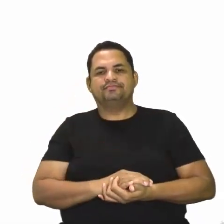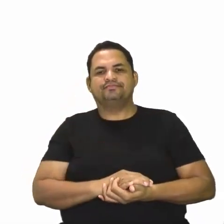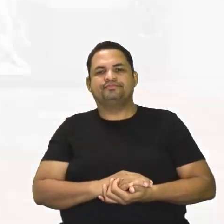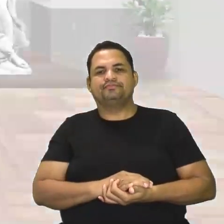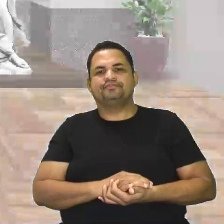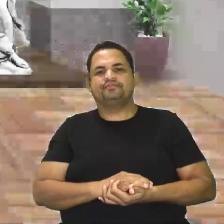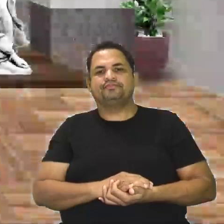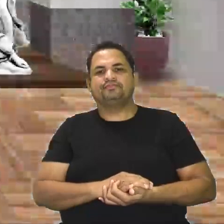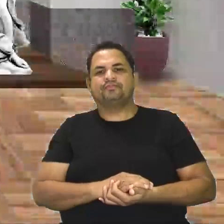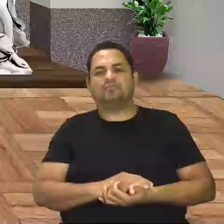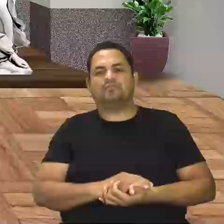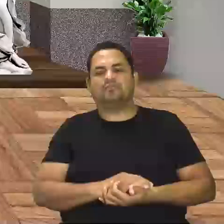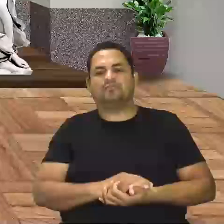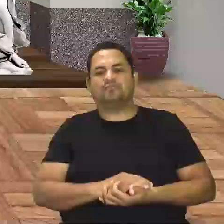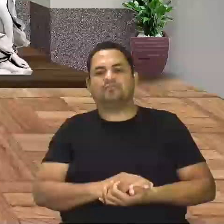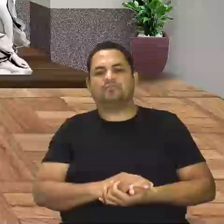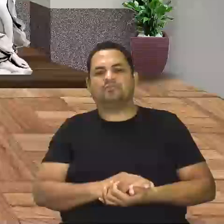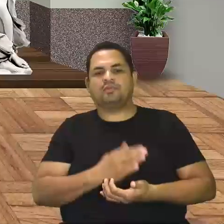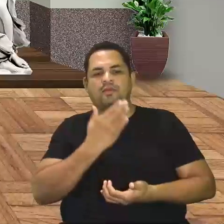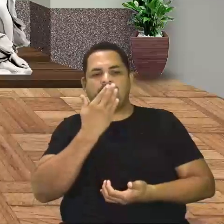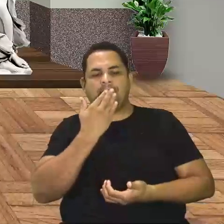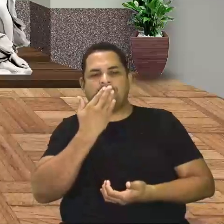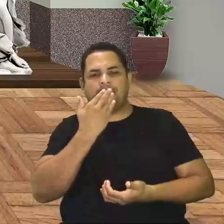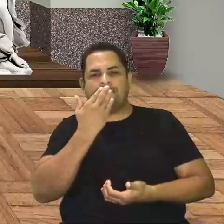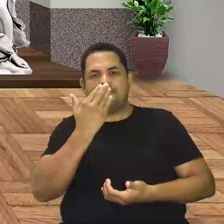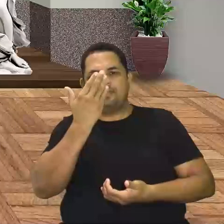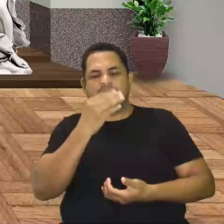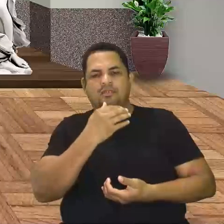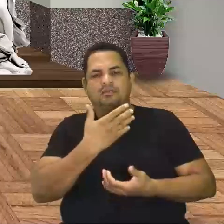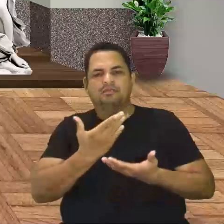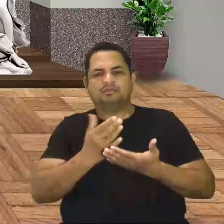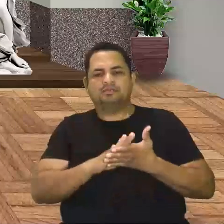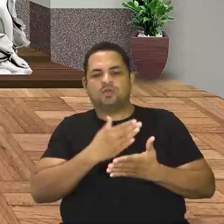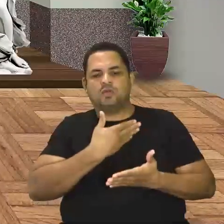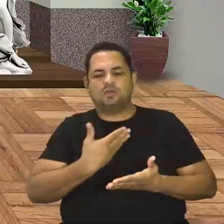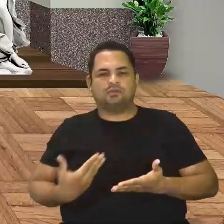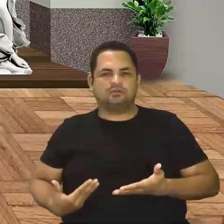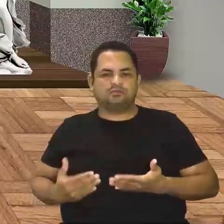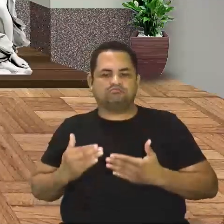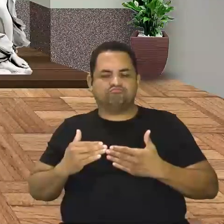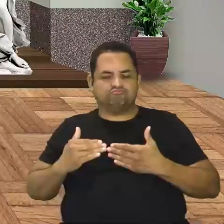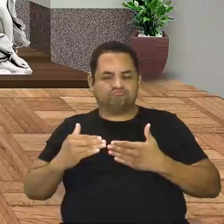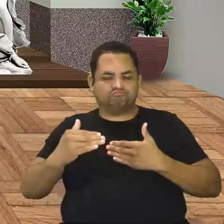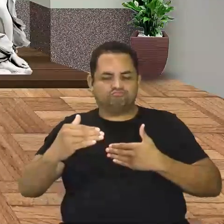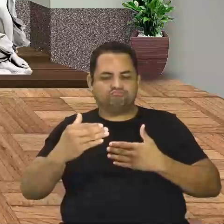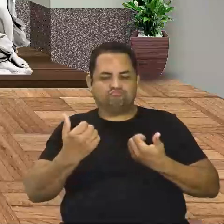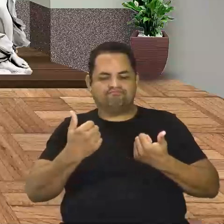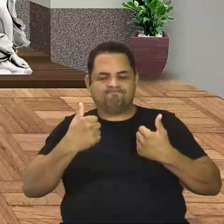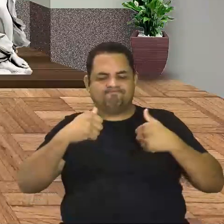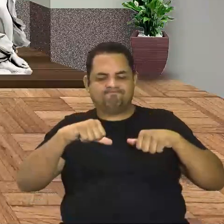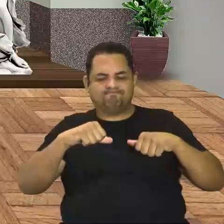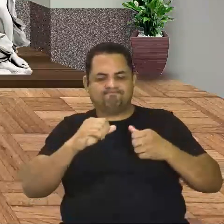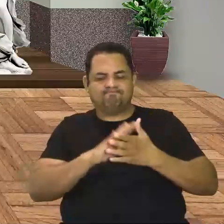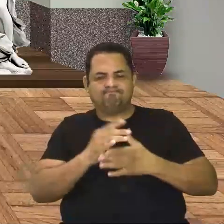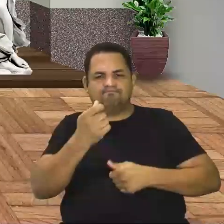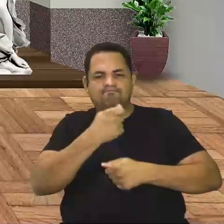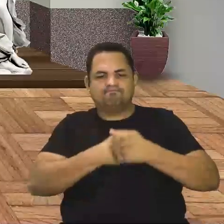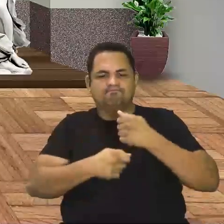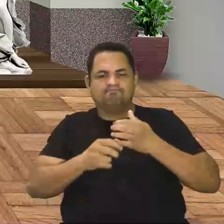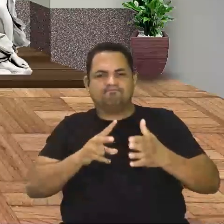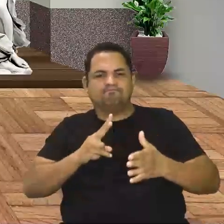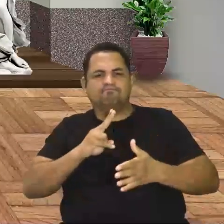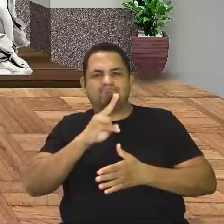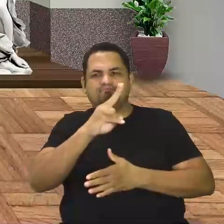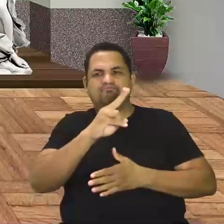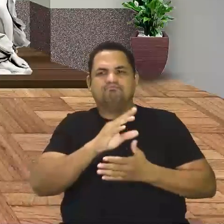Pessoal, o José Sarney, como nós vimos na aula, o governo dele ele passa por uma crise econômica muito forte,